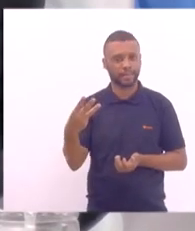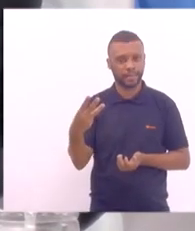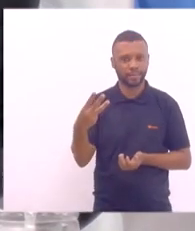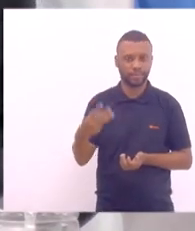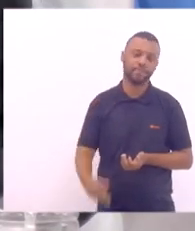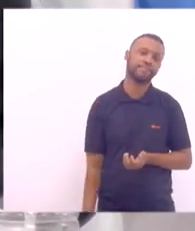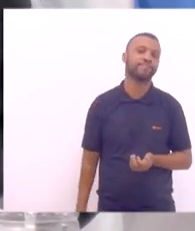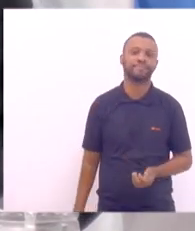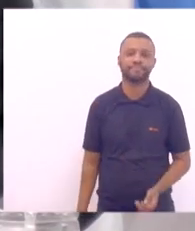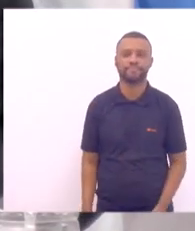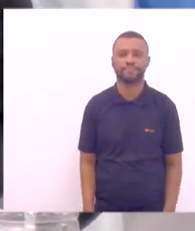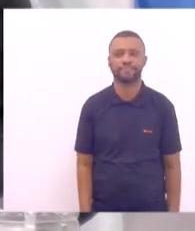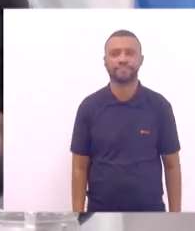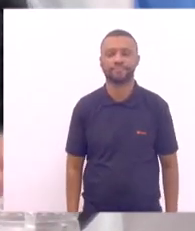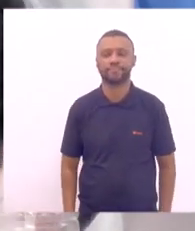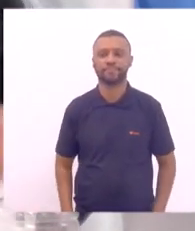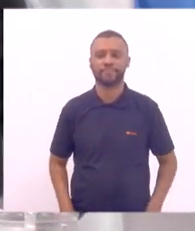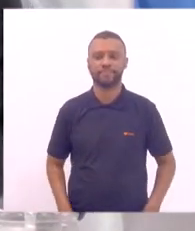43.